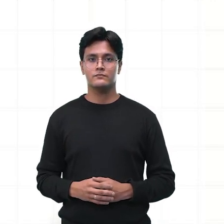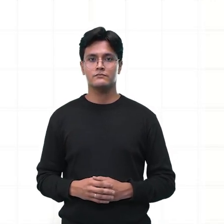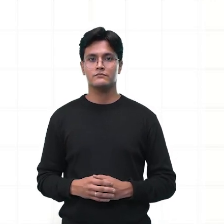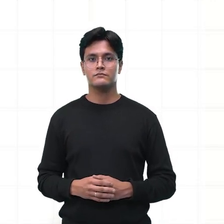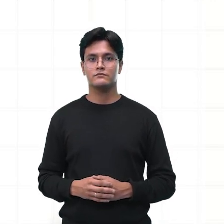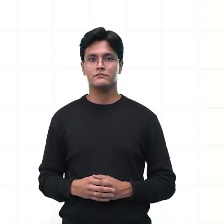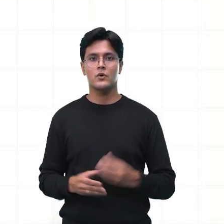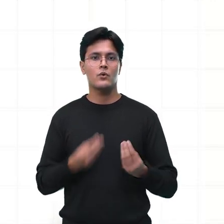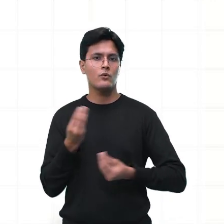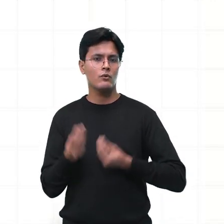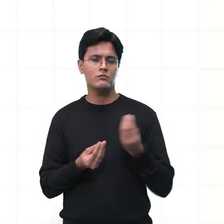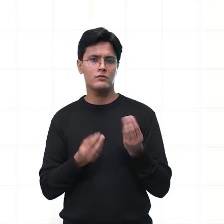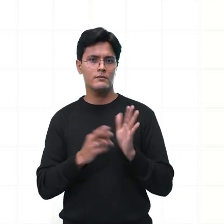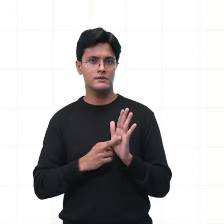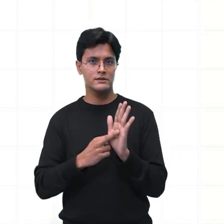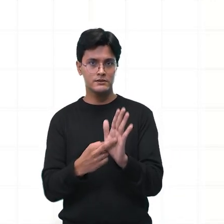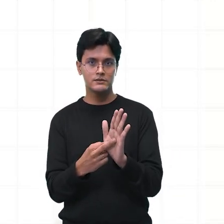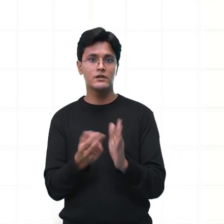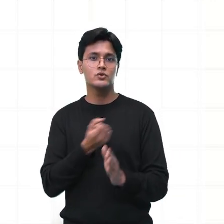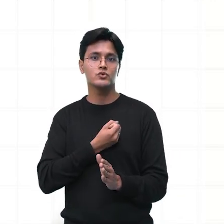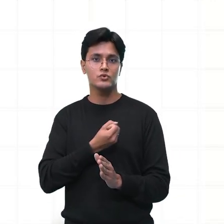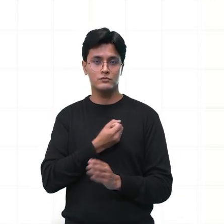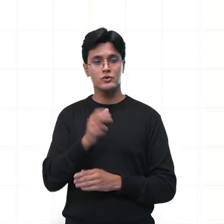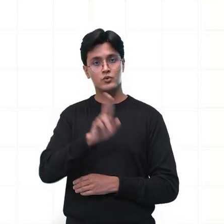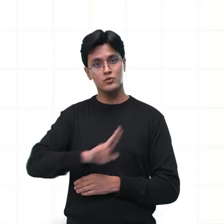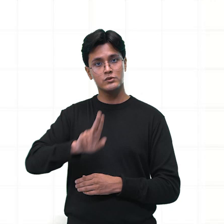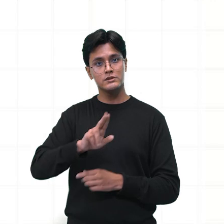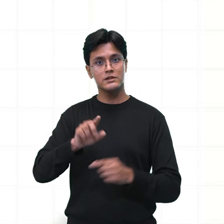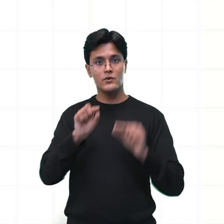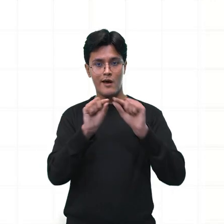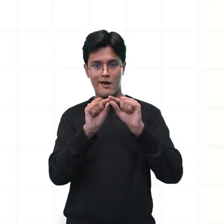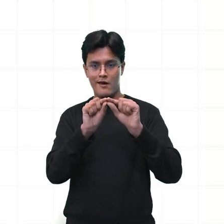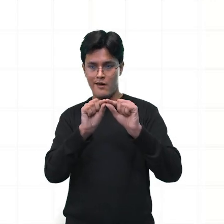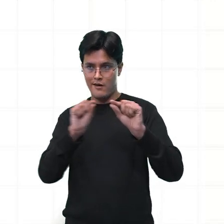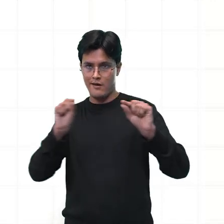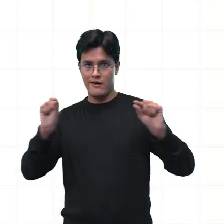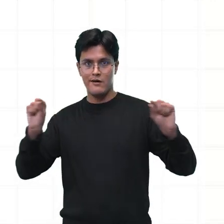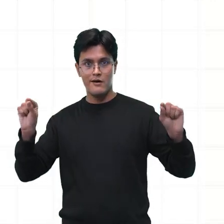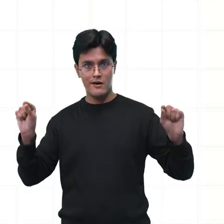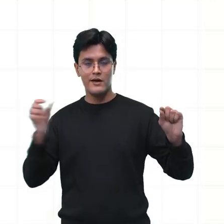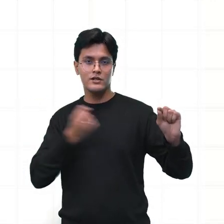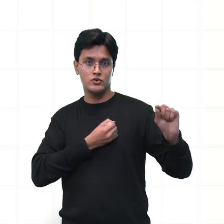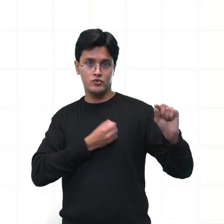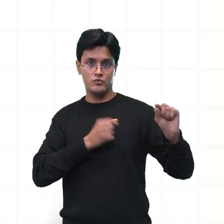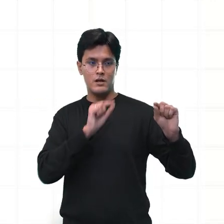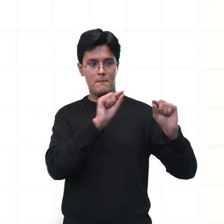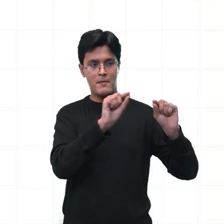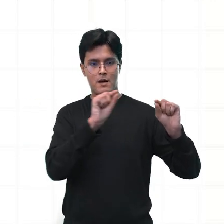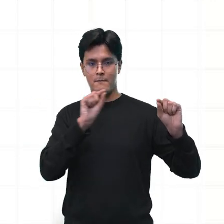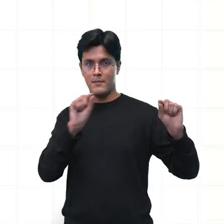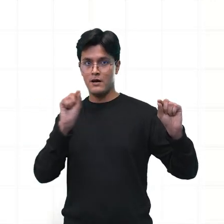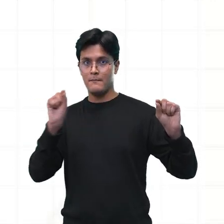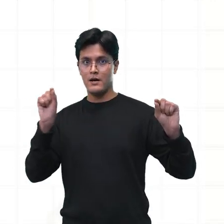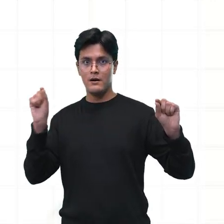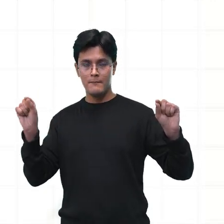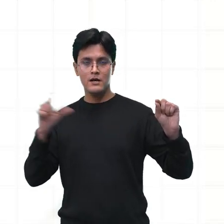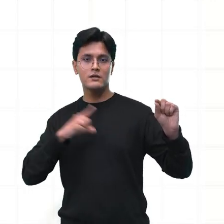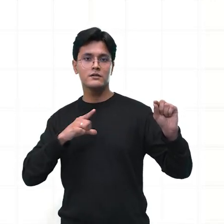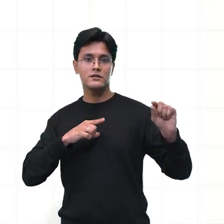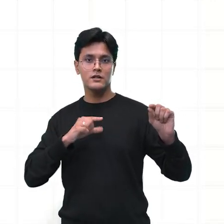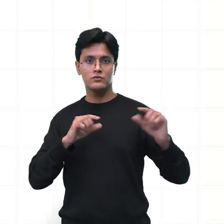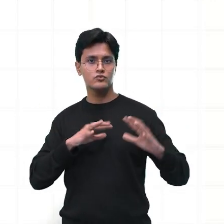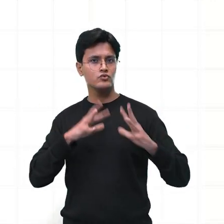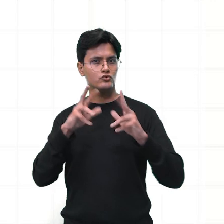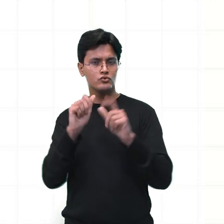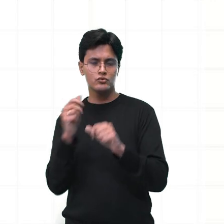você representar esse número é a famosa reta numérica, tá? Então, na reta numérica, nós temos ali